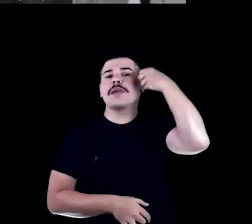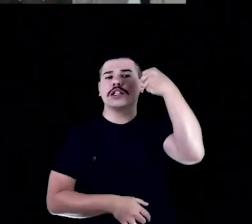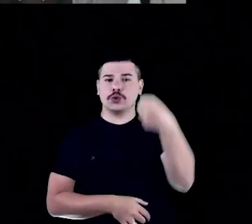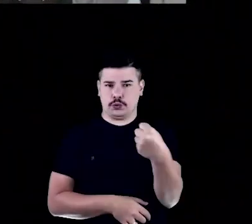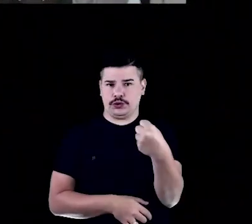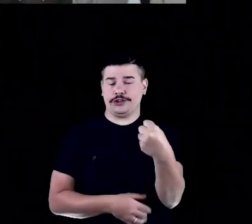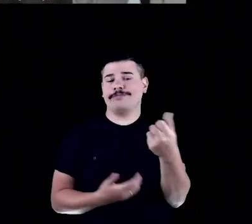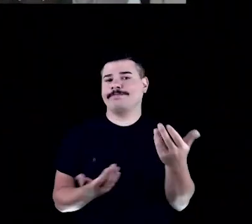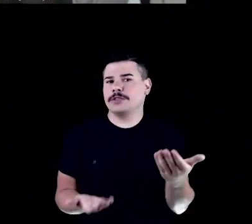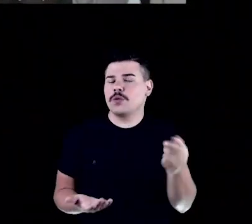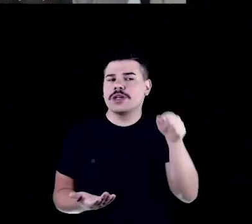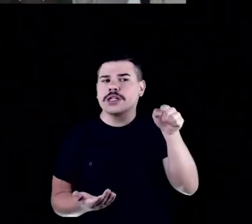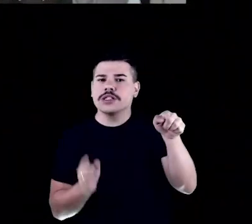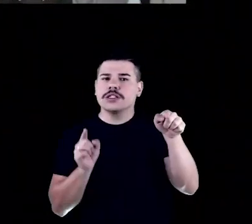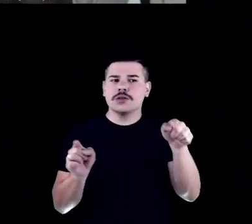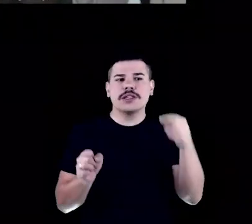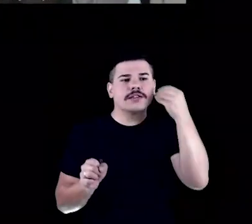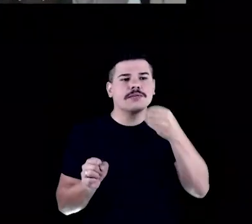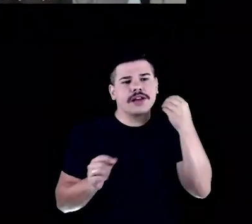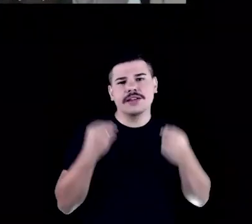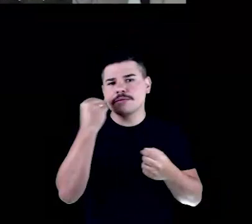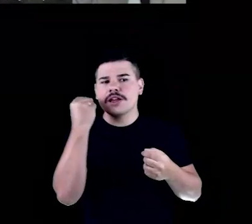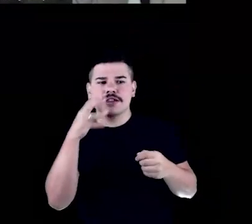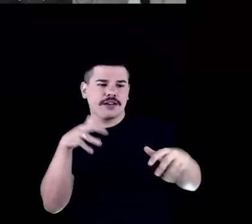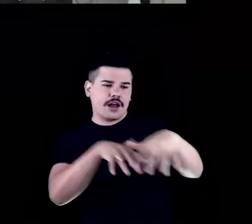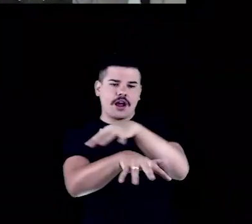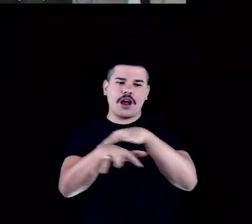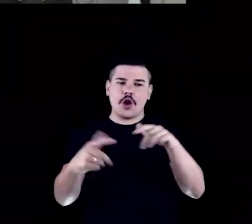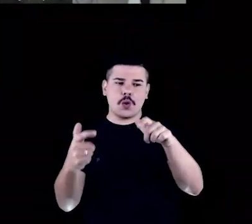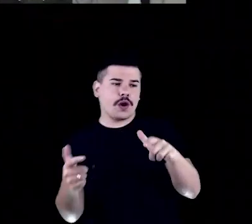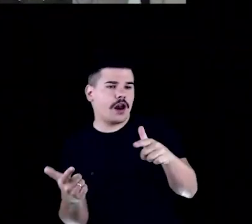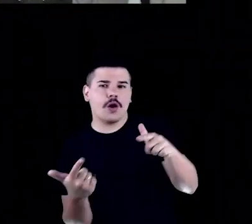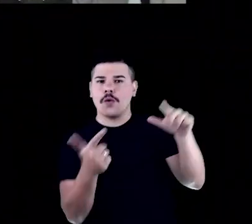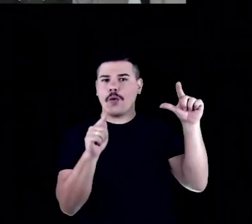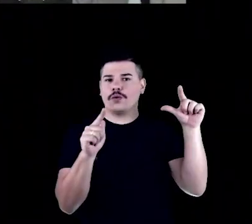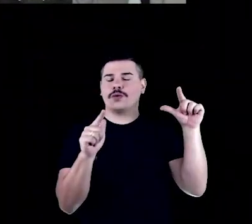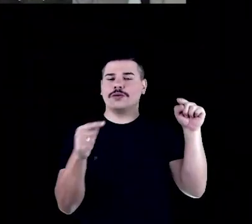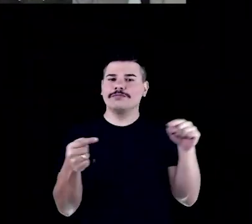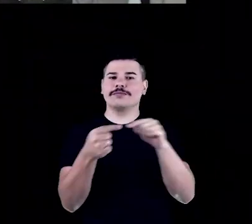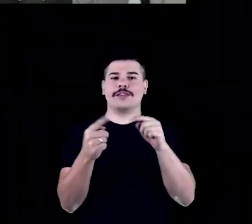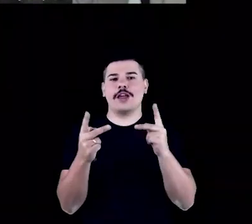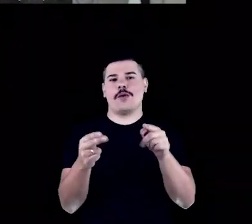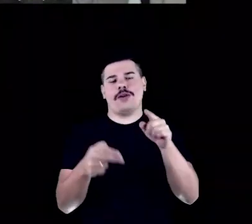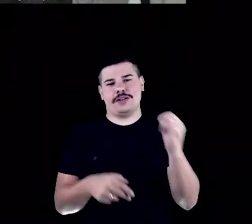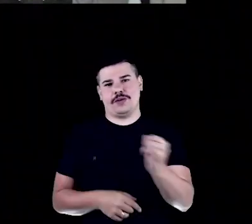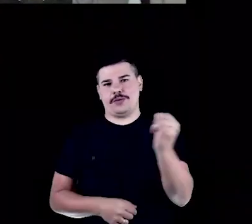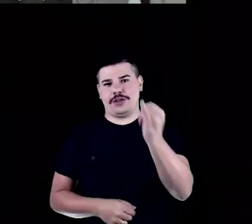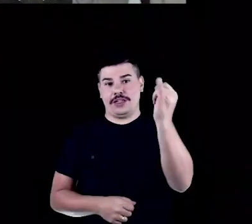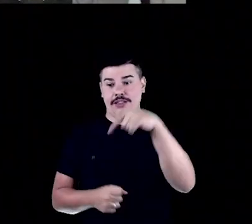branquitude, entende? Para eles, a transmissão da experiência passa por um outro lugar que é